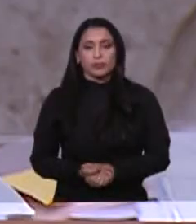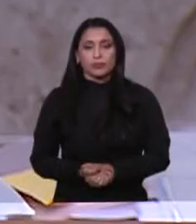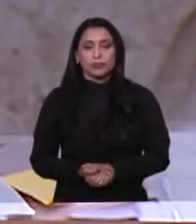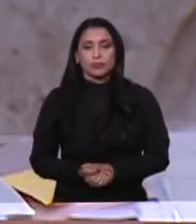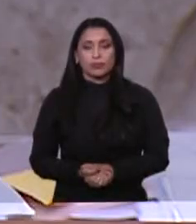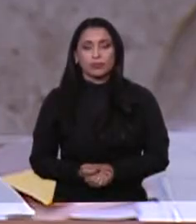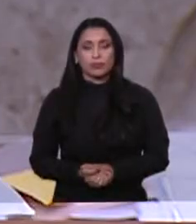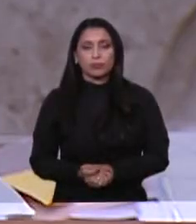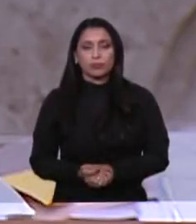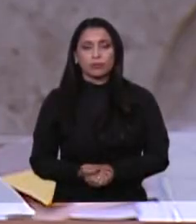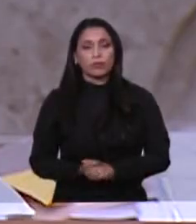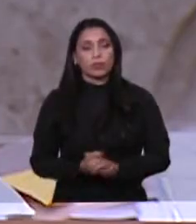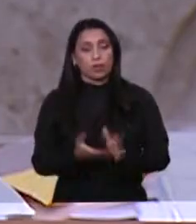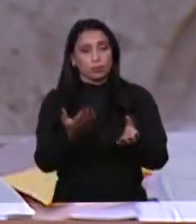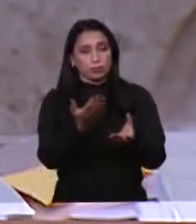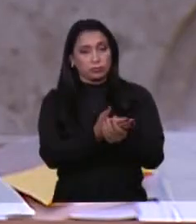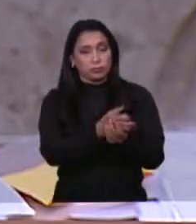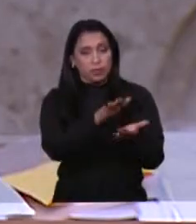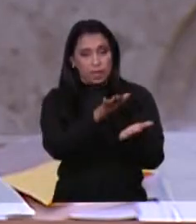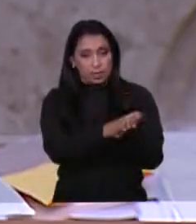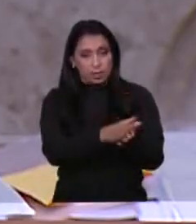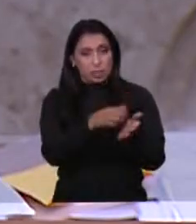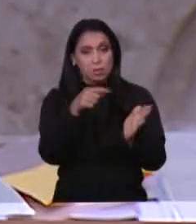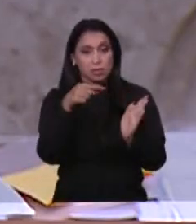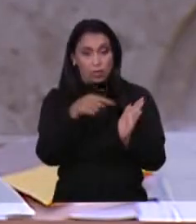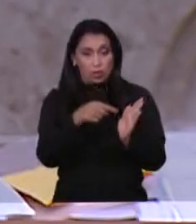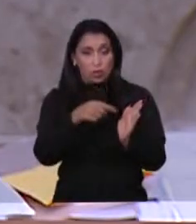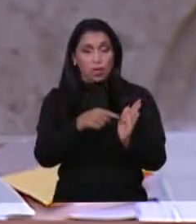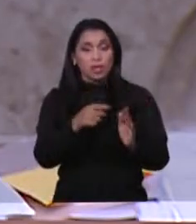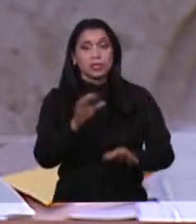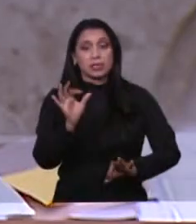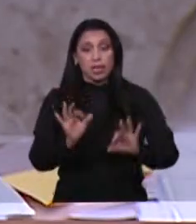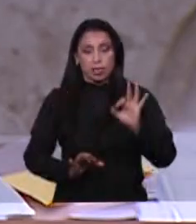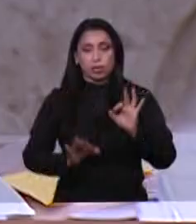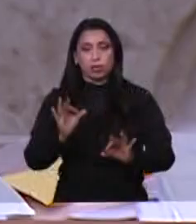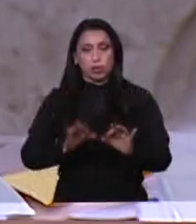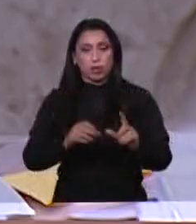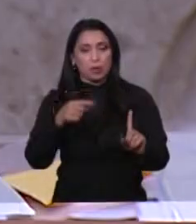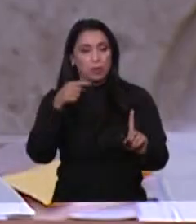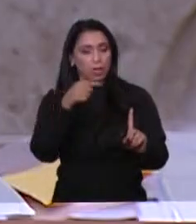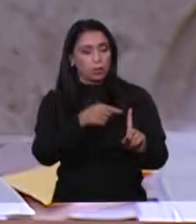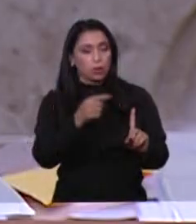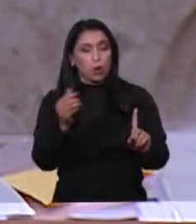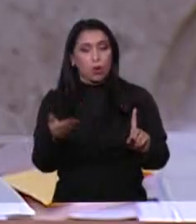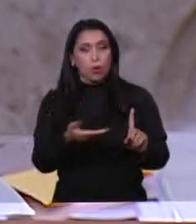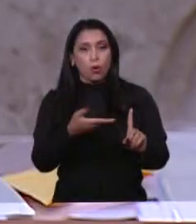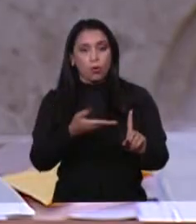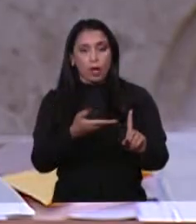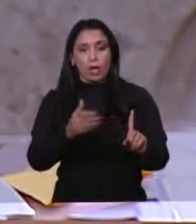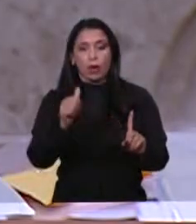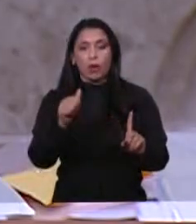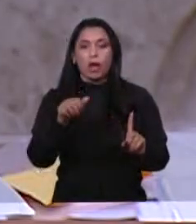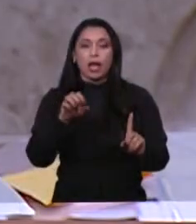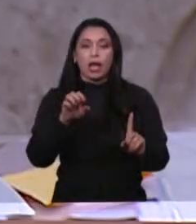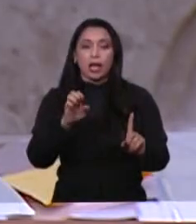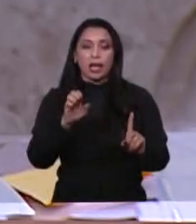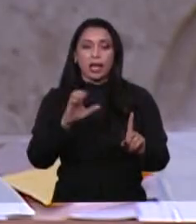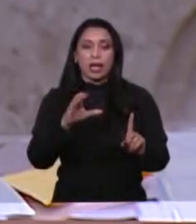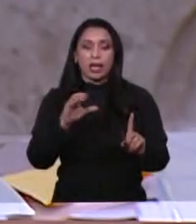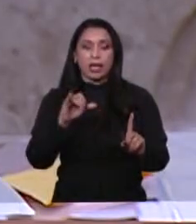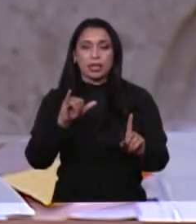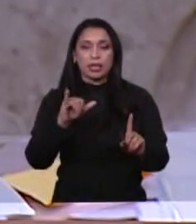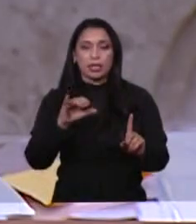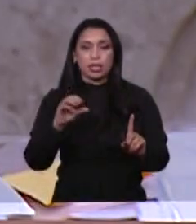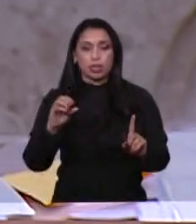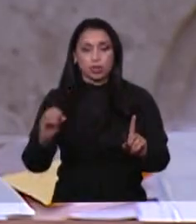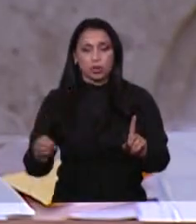e quanto ao caso concreto, porque está em julgamento o senhor Aécio Lúcio Costa Pereira,